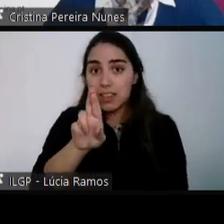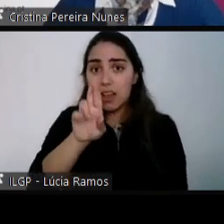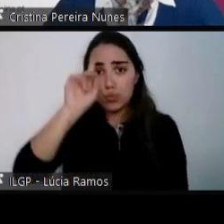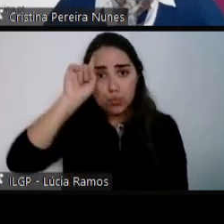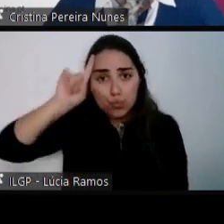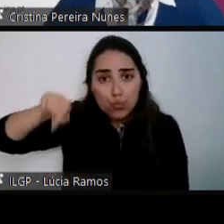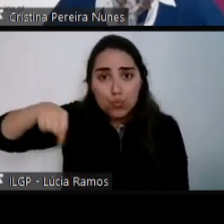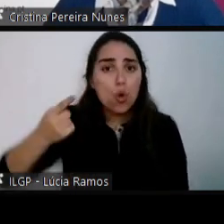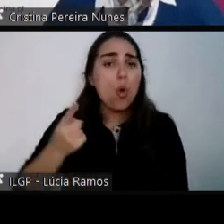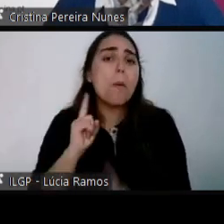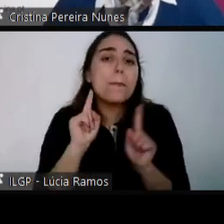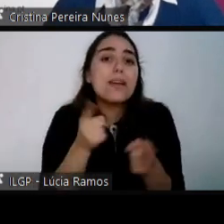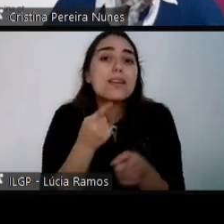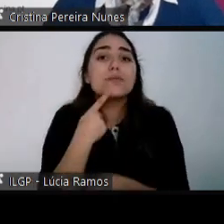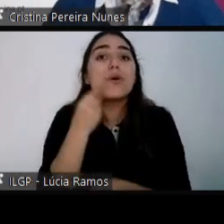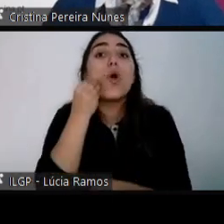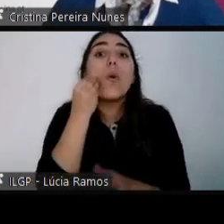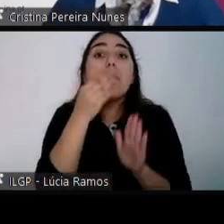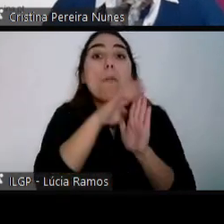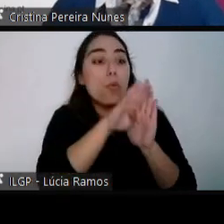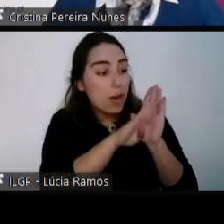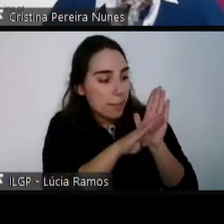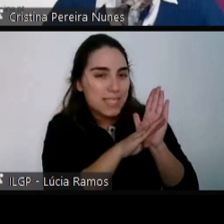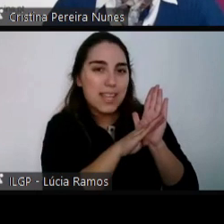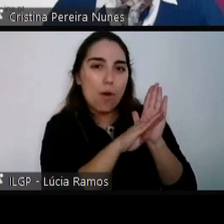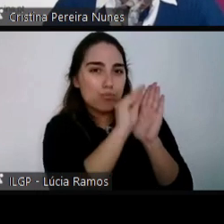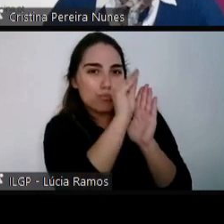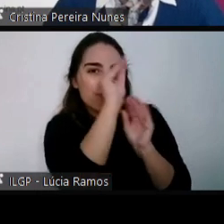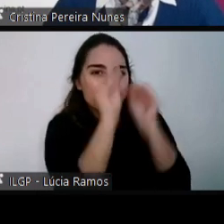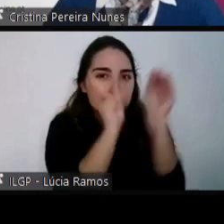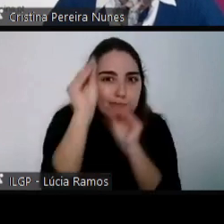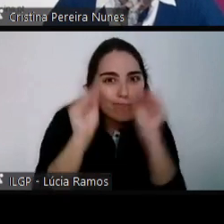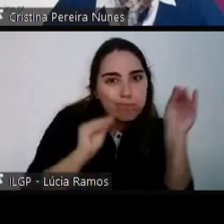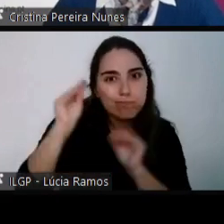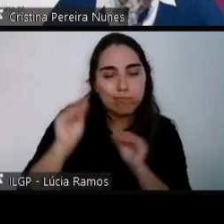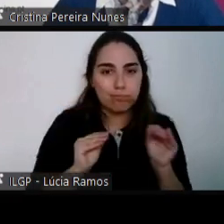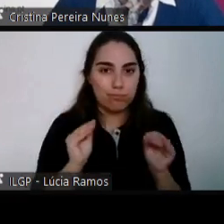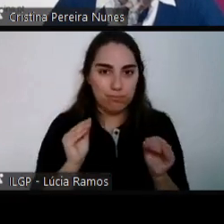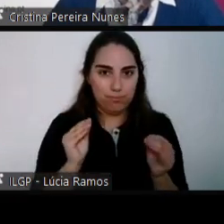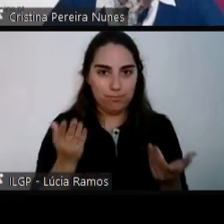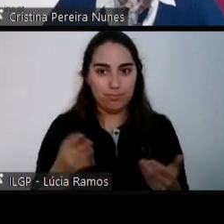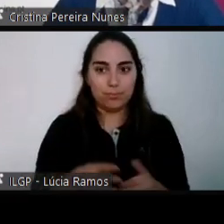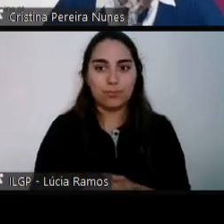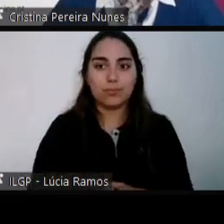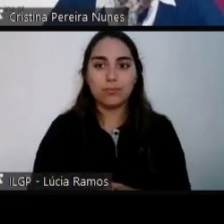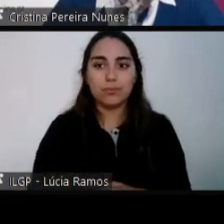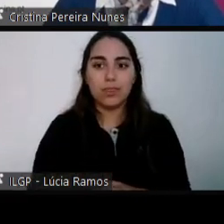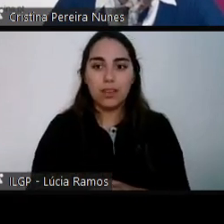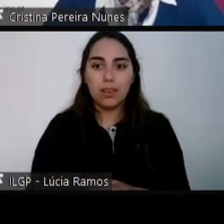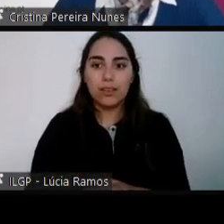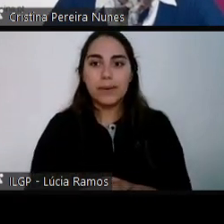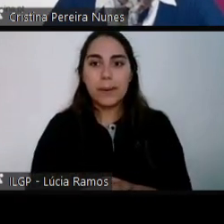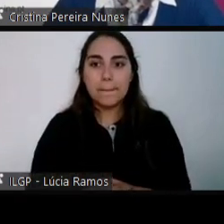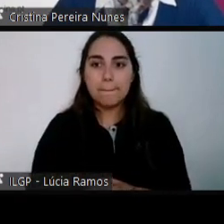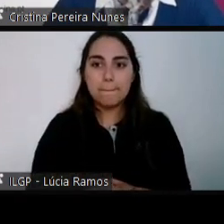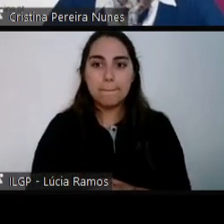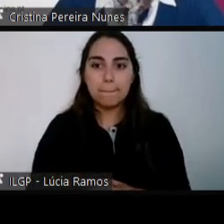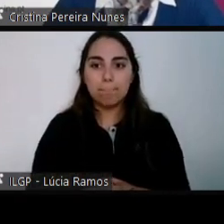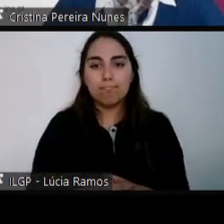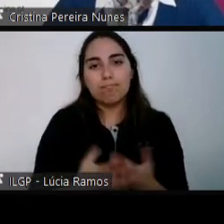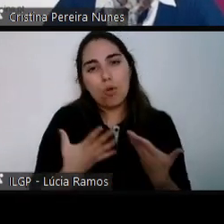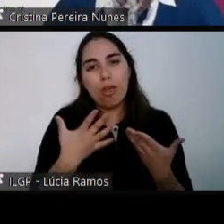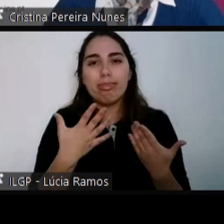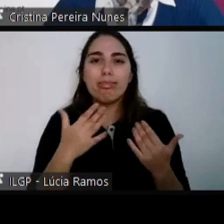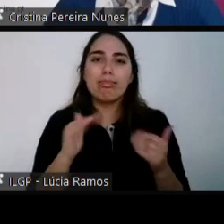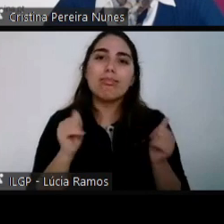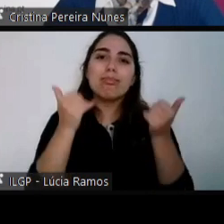da programação. Realizar previsões, terminar outliers, etc, etc. Portanto, acaba por dar ali um conjunto de funcionalidades